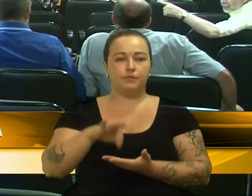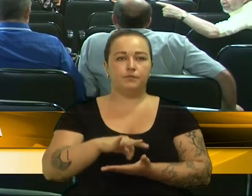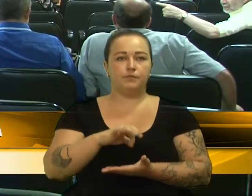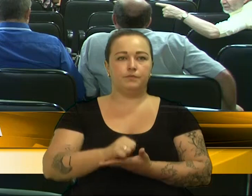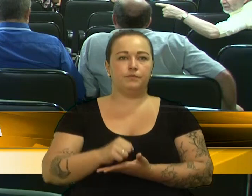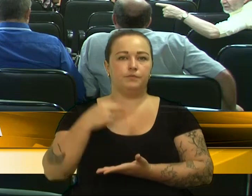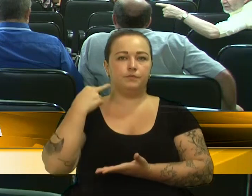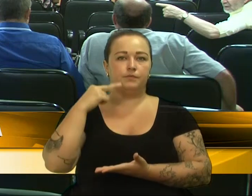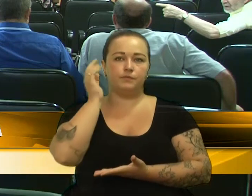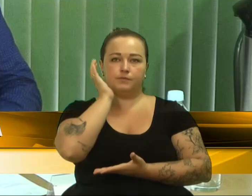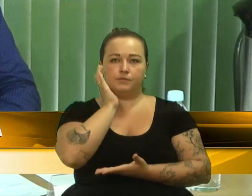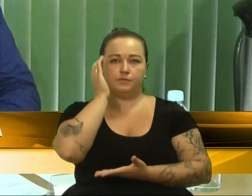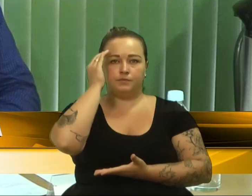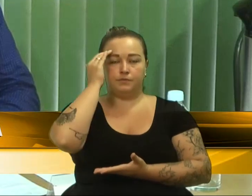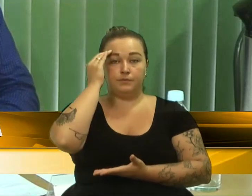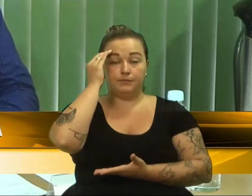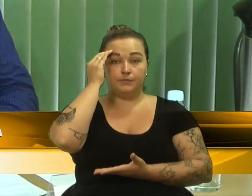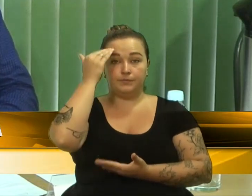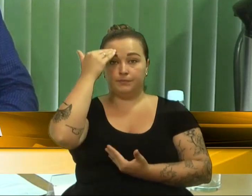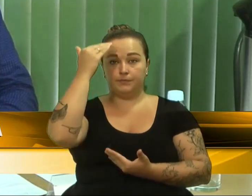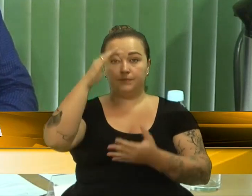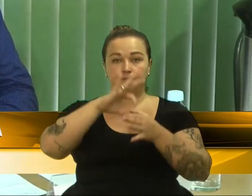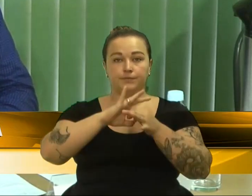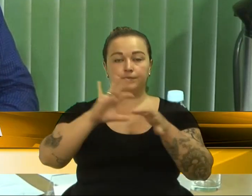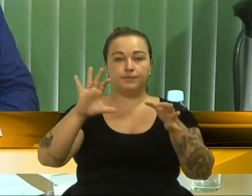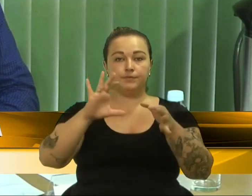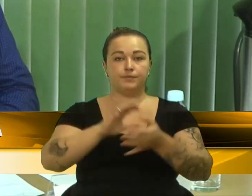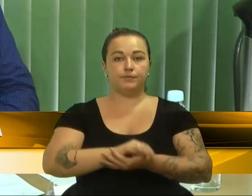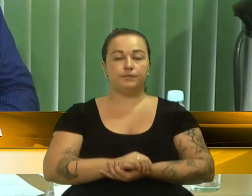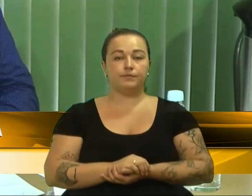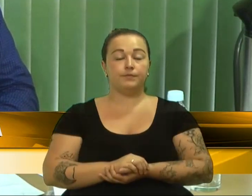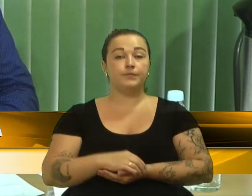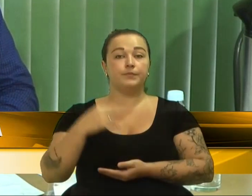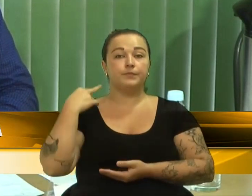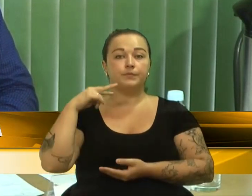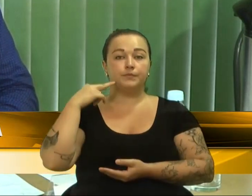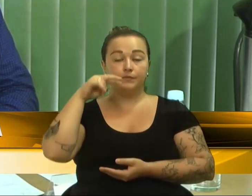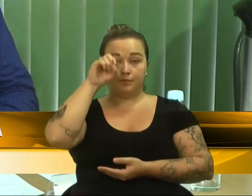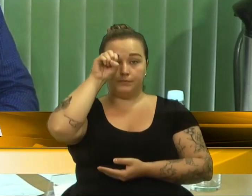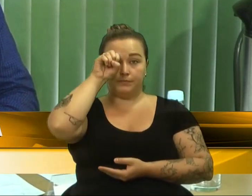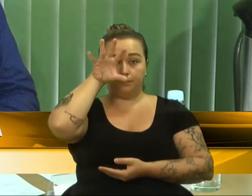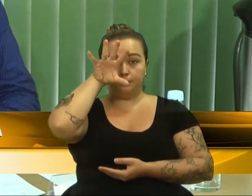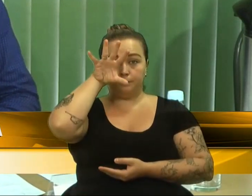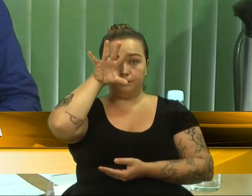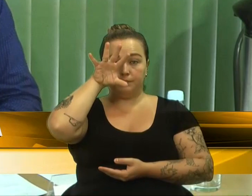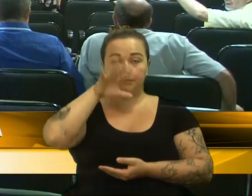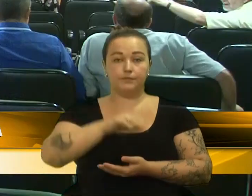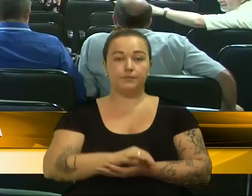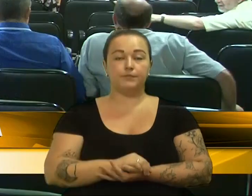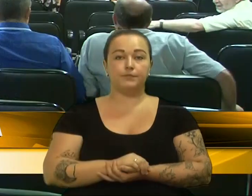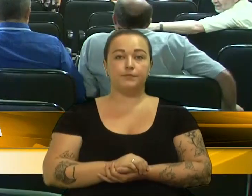vereador Felipe Gremelmaier, que agradece a abrir mão. Vereador Elisandro Fiuza, com a palavra.